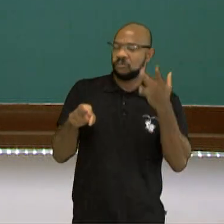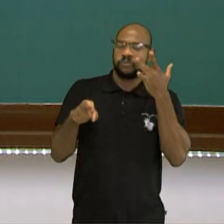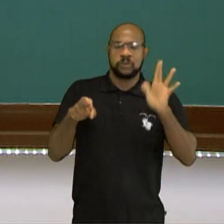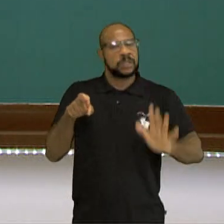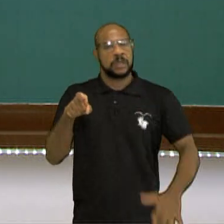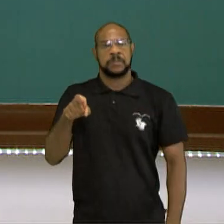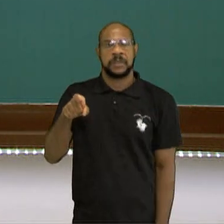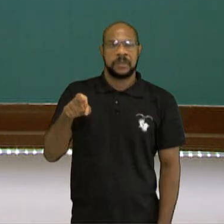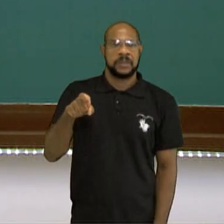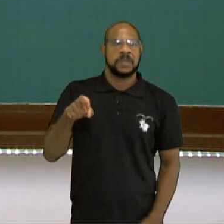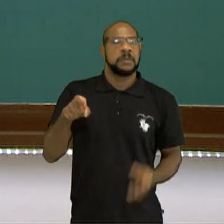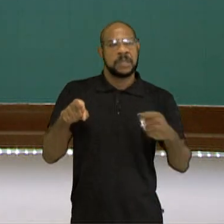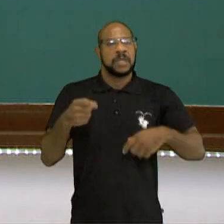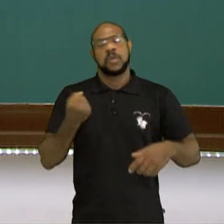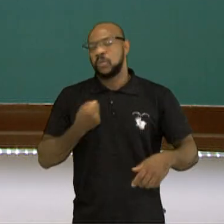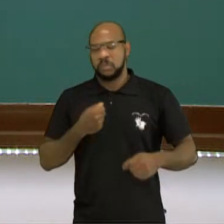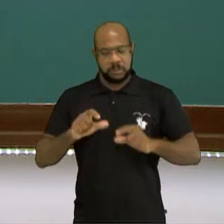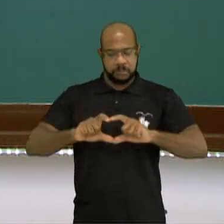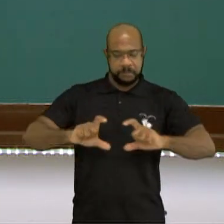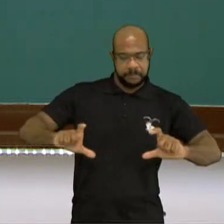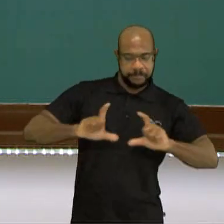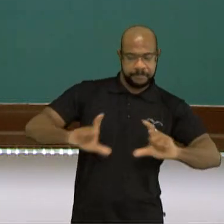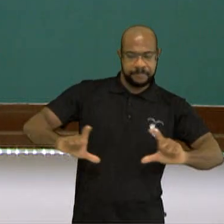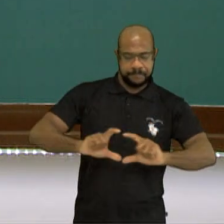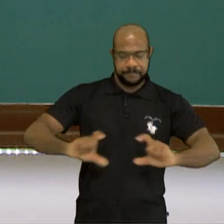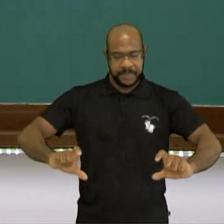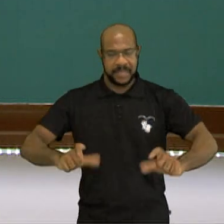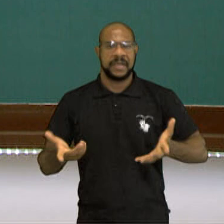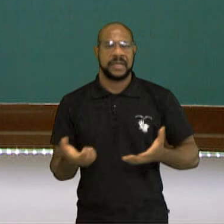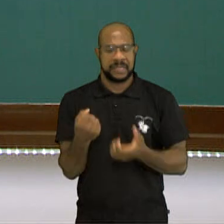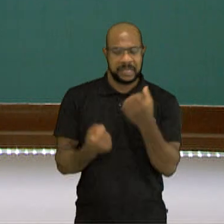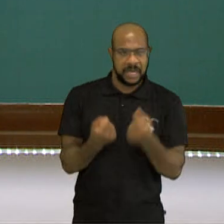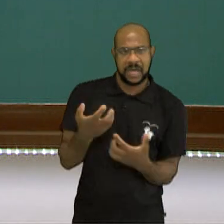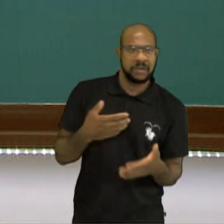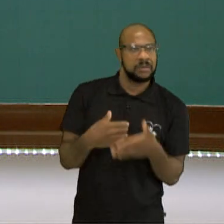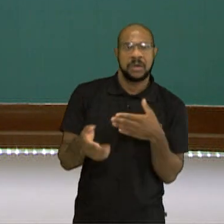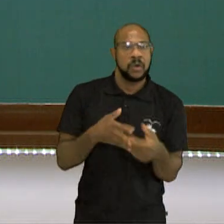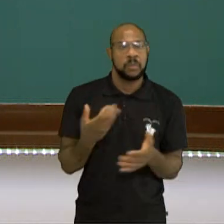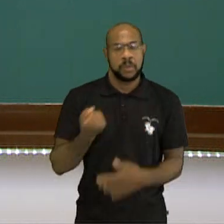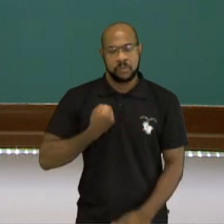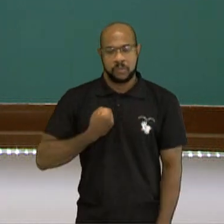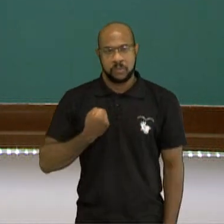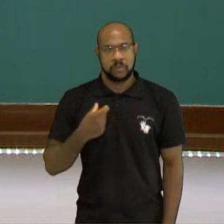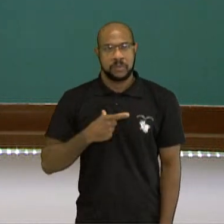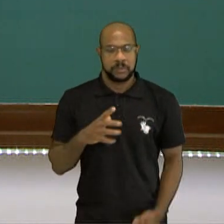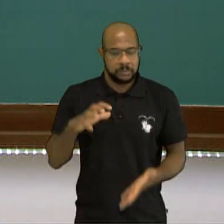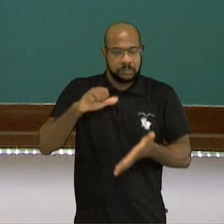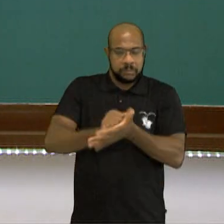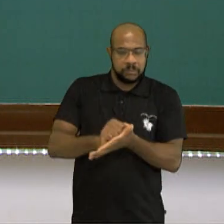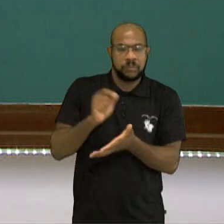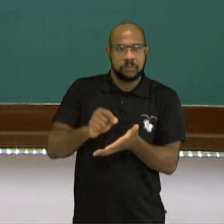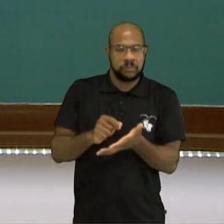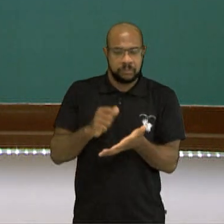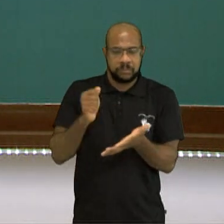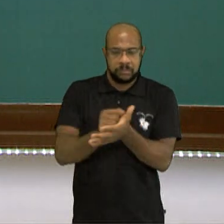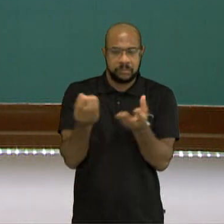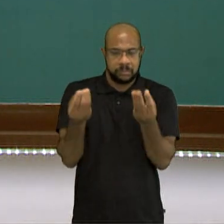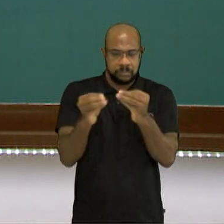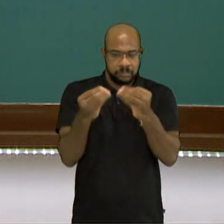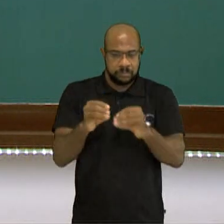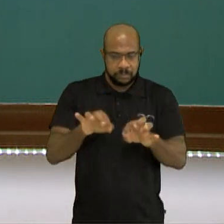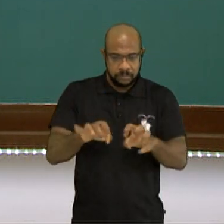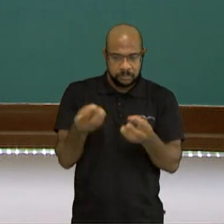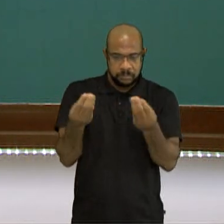Renavan do carro, ou o número da placa, enfim, alguma informação numérica que matricule, né, que cadastre esse